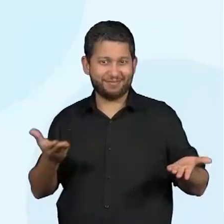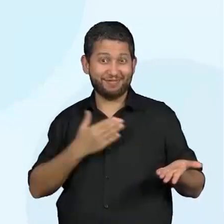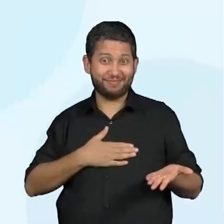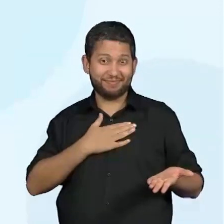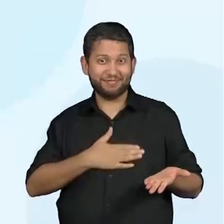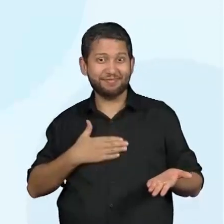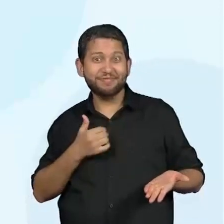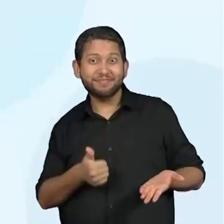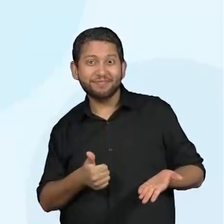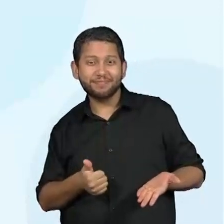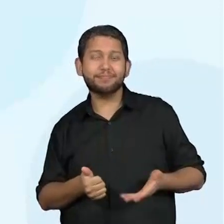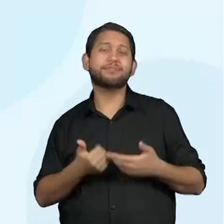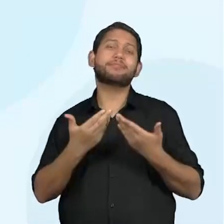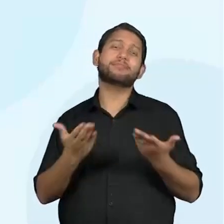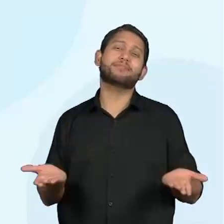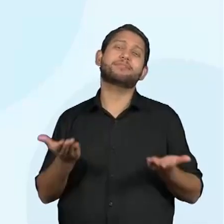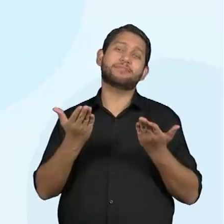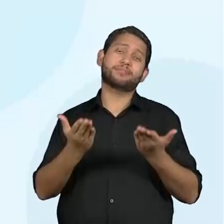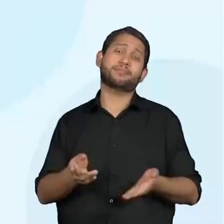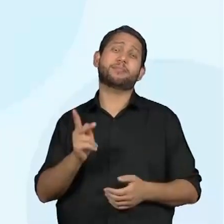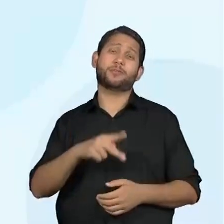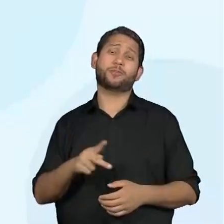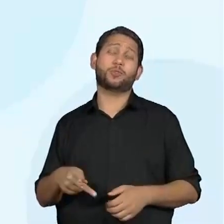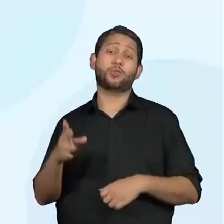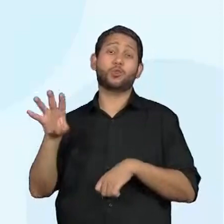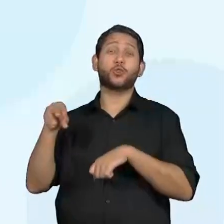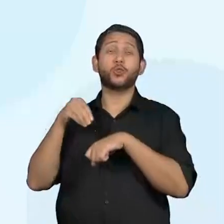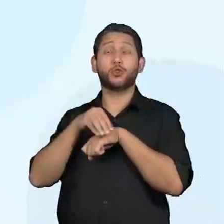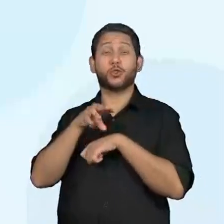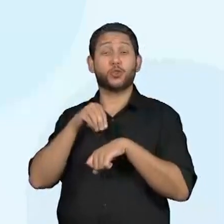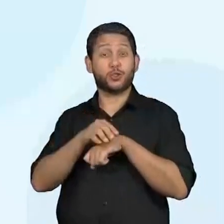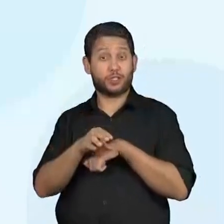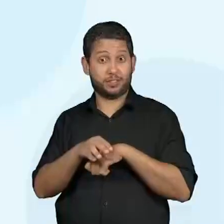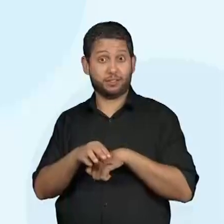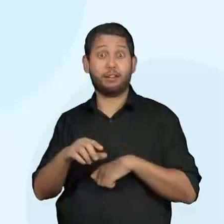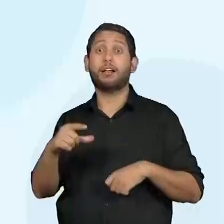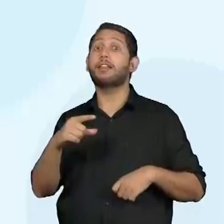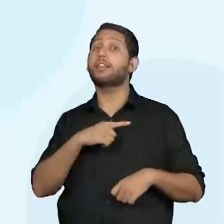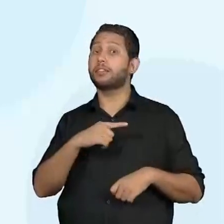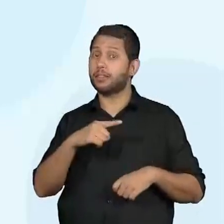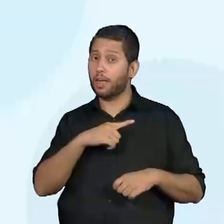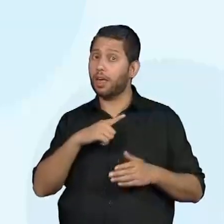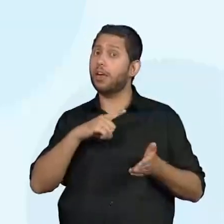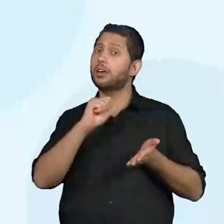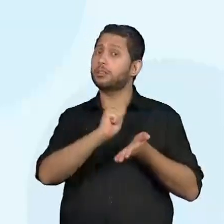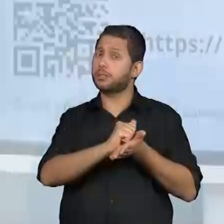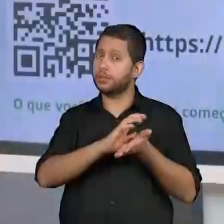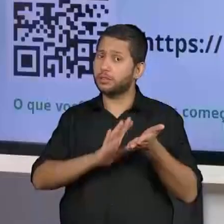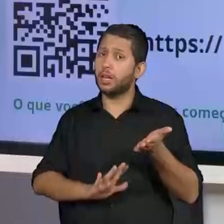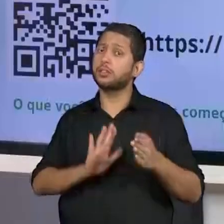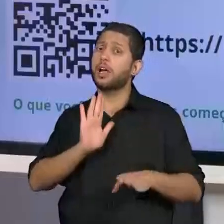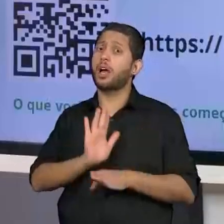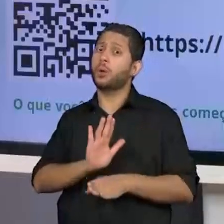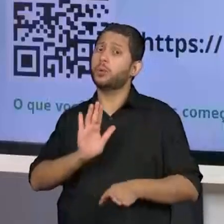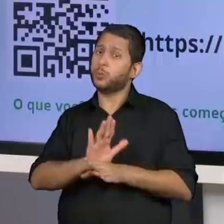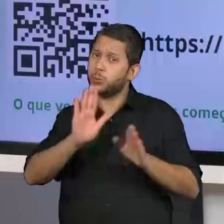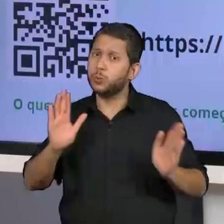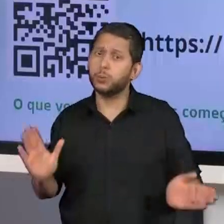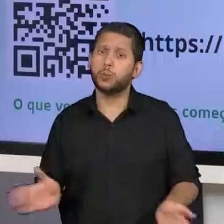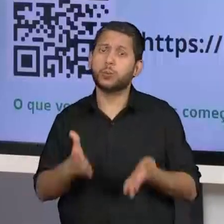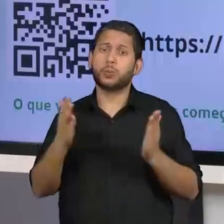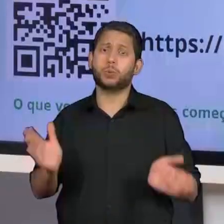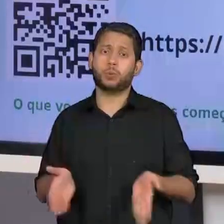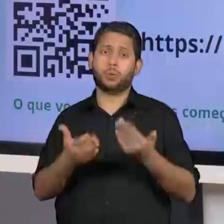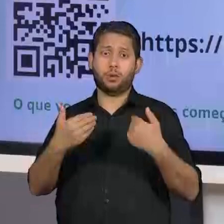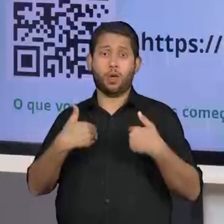aula. Para os professores, eu deixo aí o recadinho de que tem sugestões de atividades para complementar essa